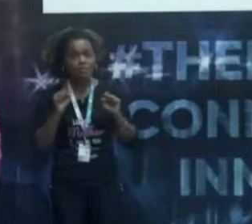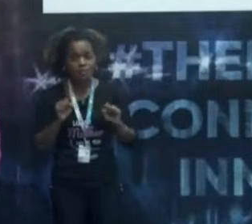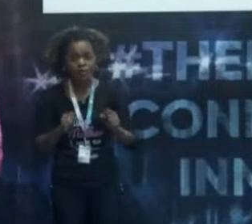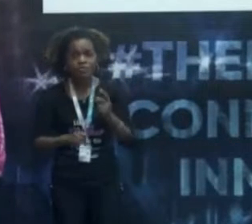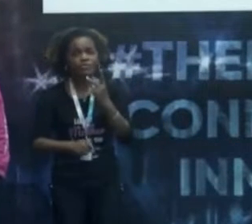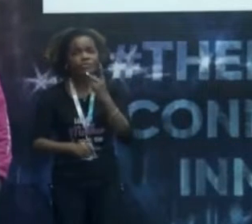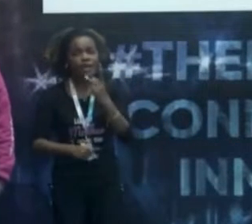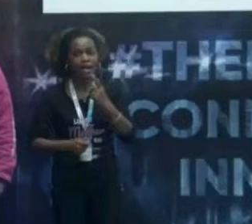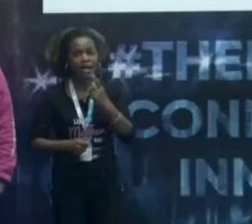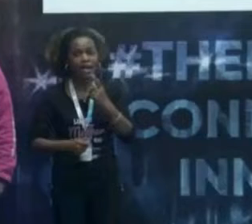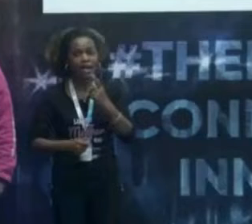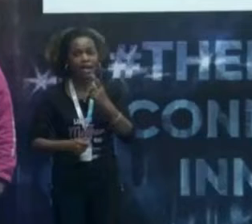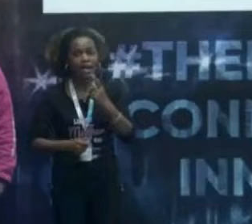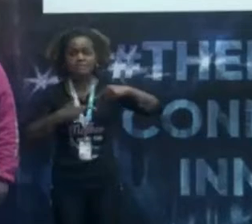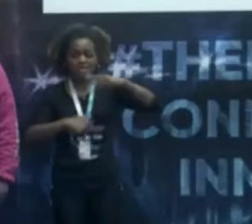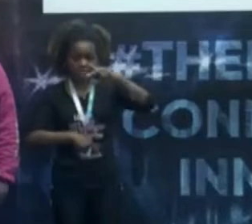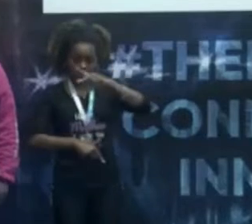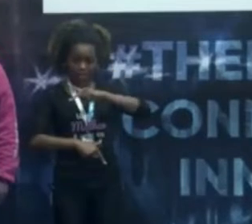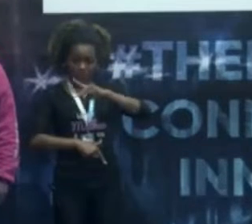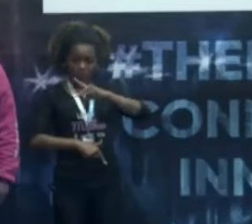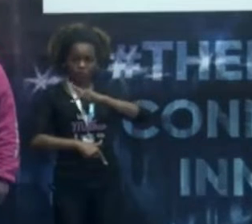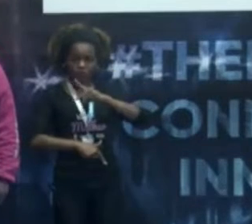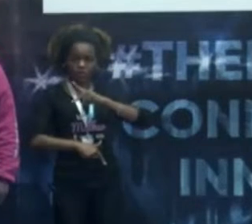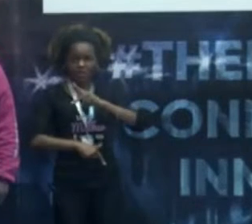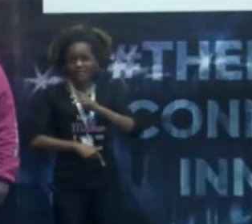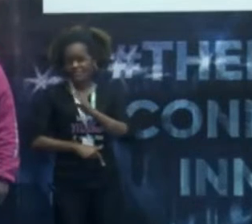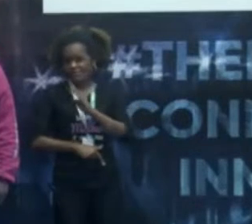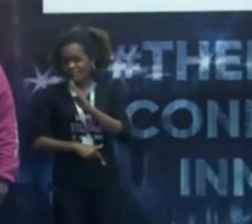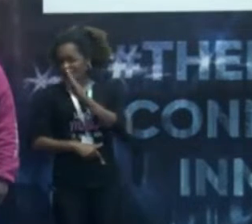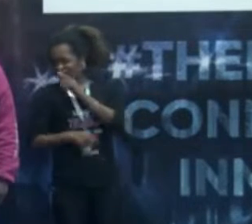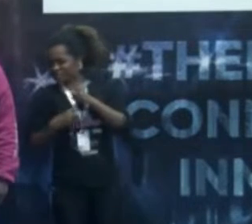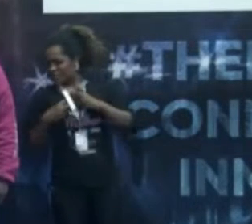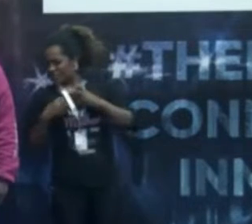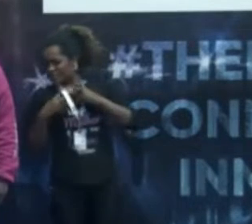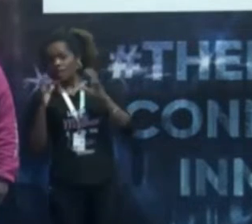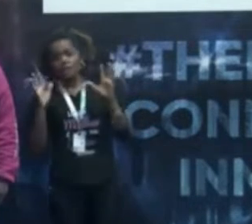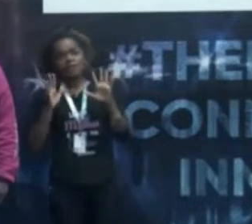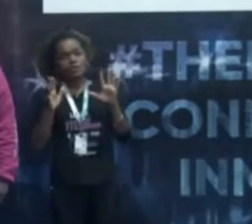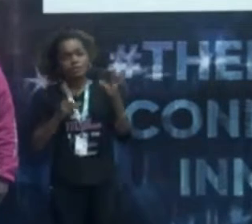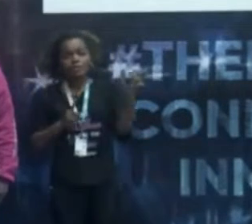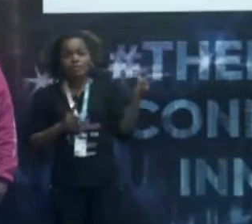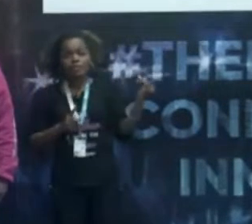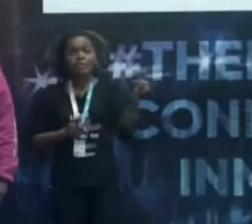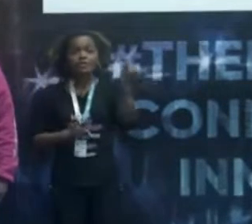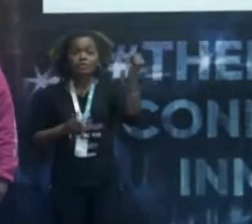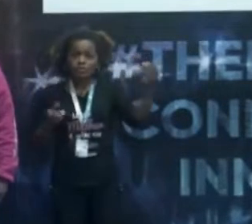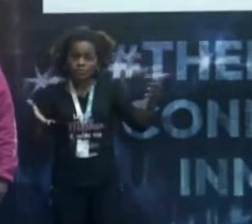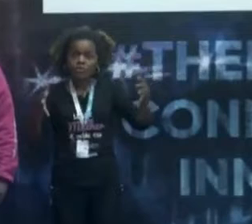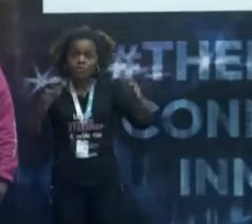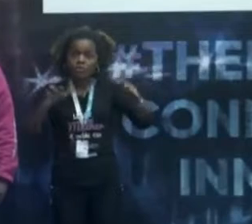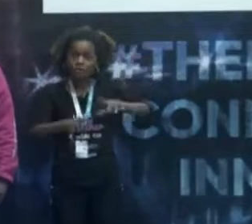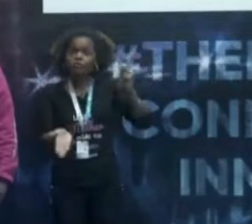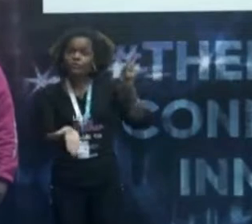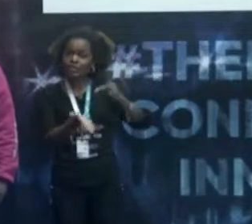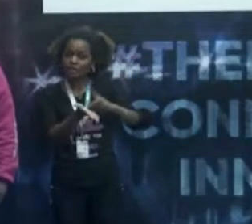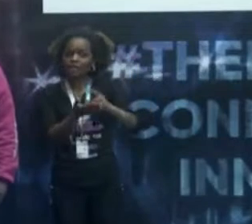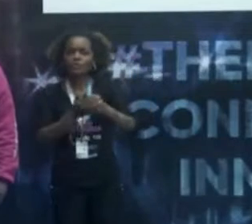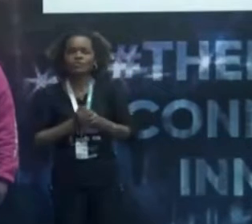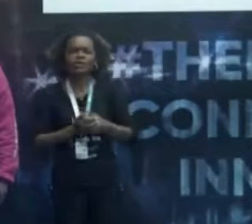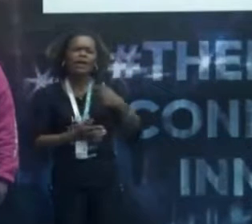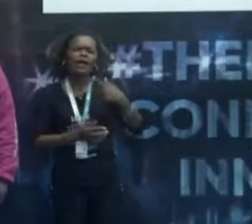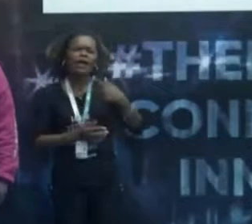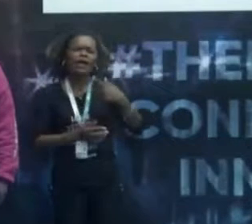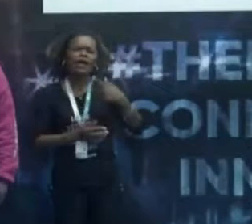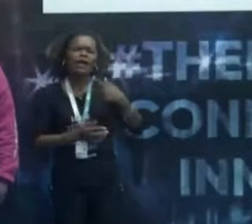demandas particulares é muito importante para fornecer uma inclusão real, né? Paulo, não sei se você quer